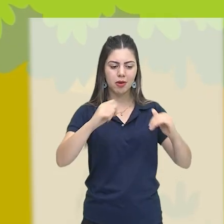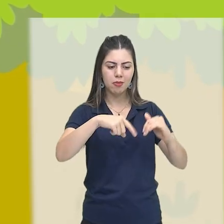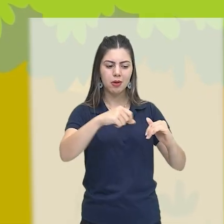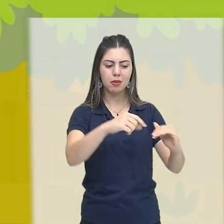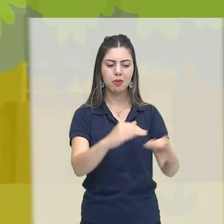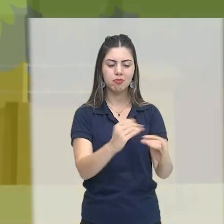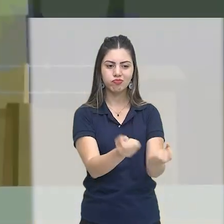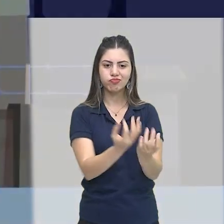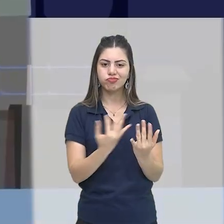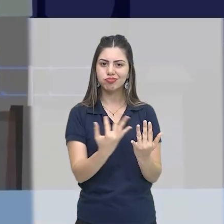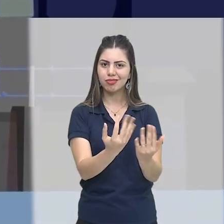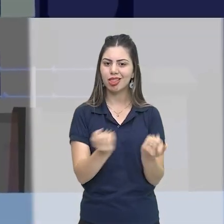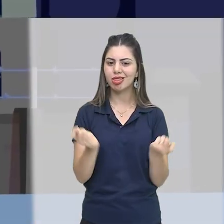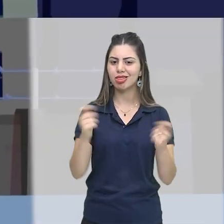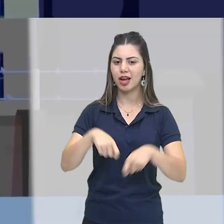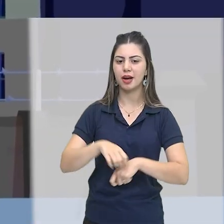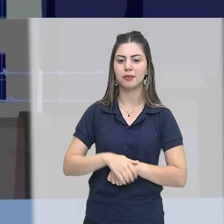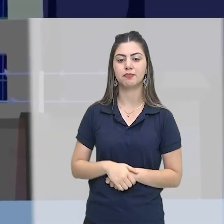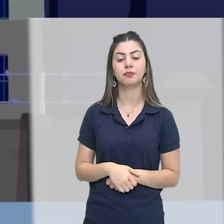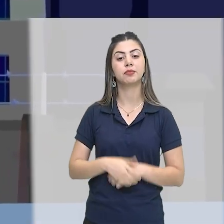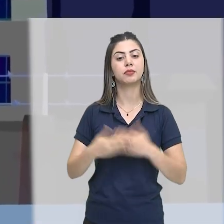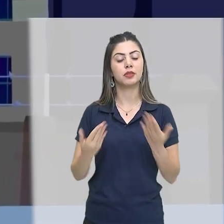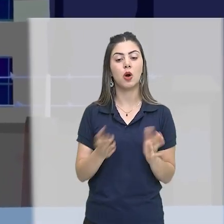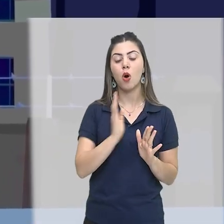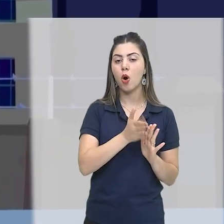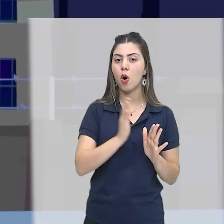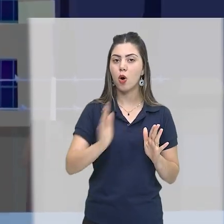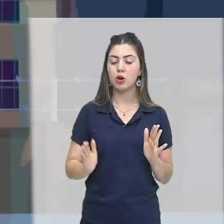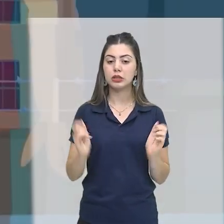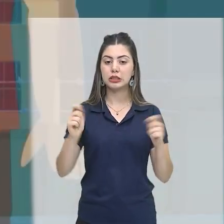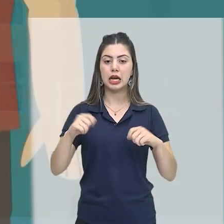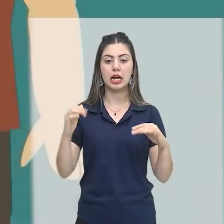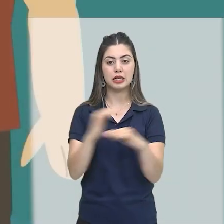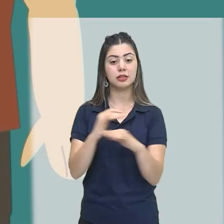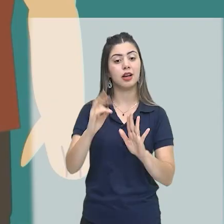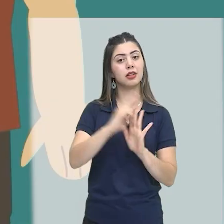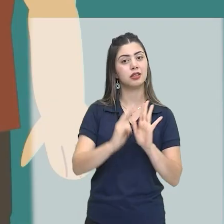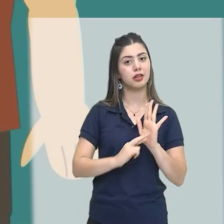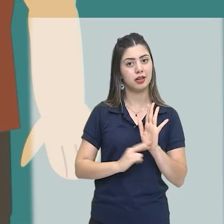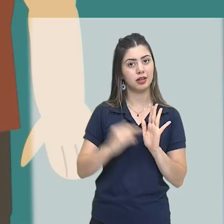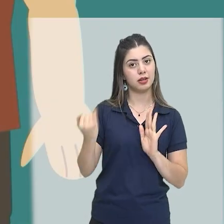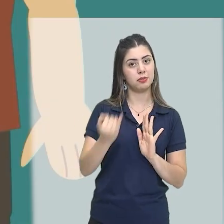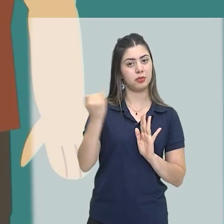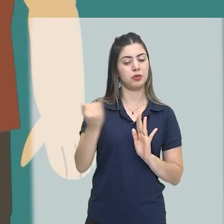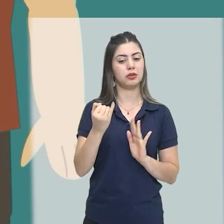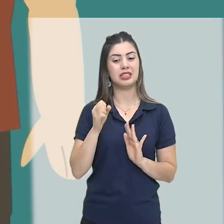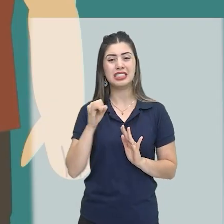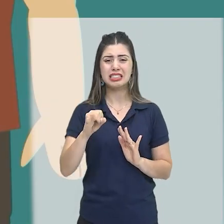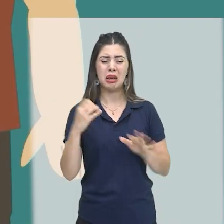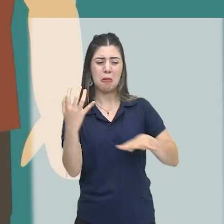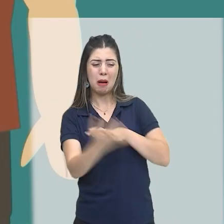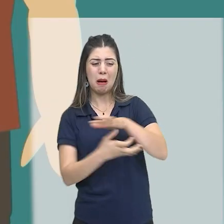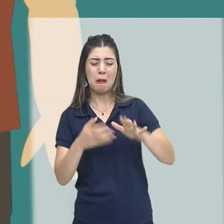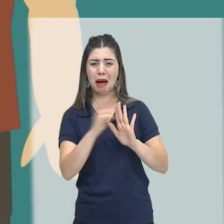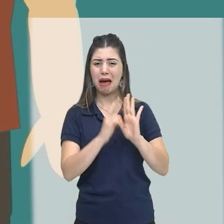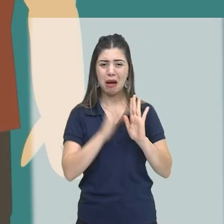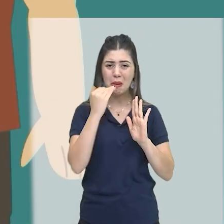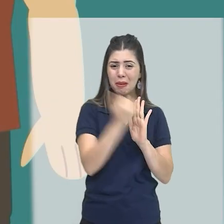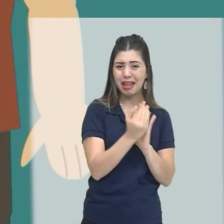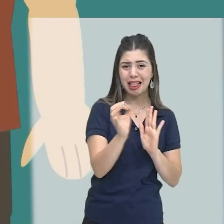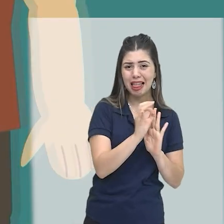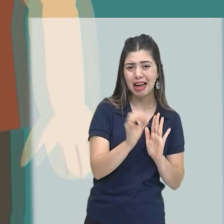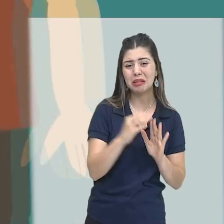toca. Ordem é o que mantém a cidade funcionando, Tistu. Desordem só traz